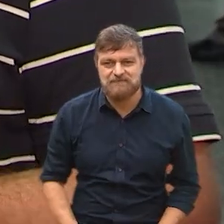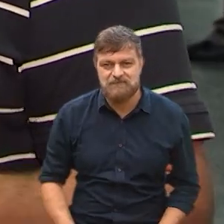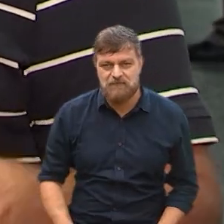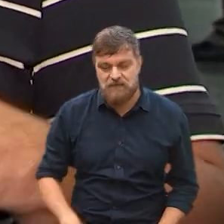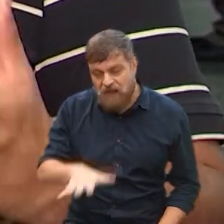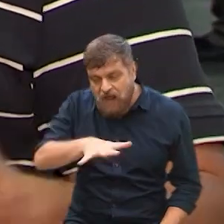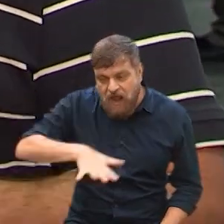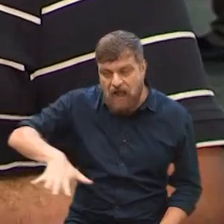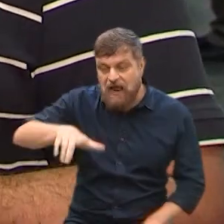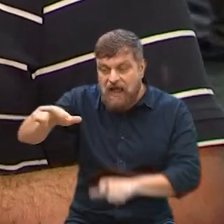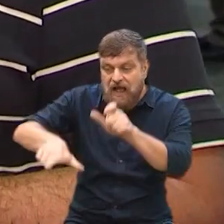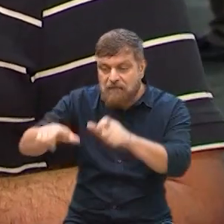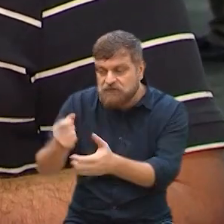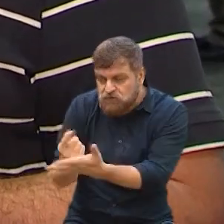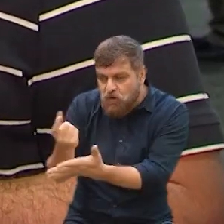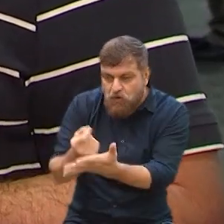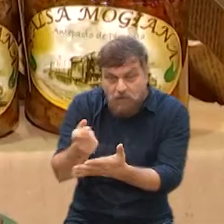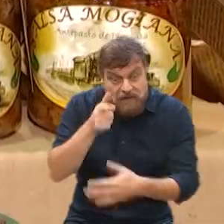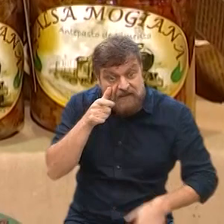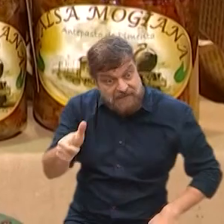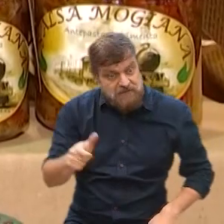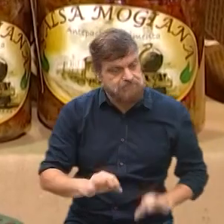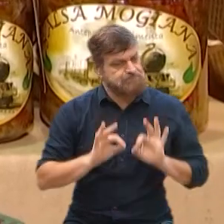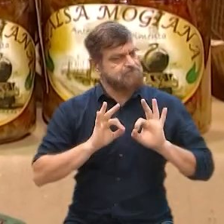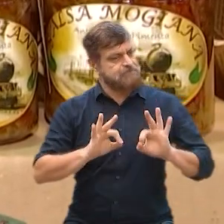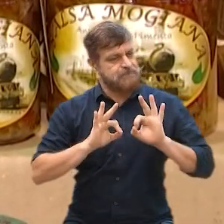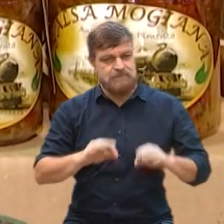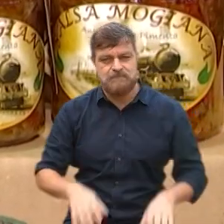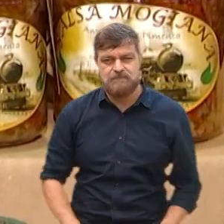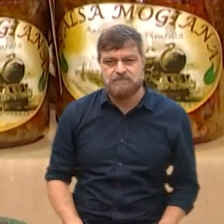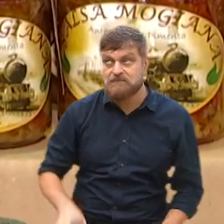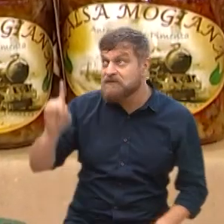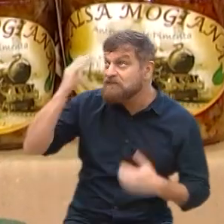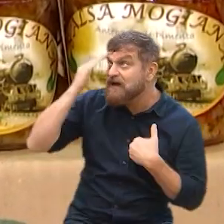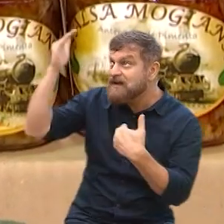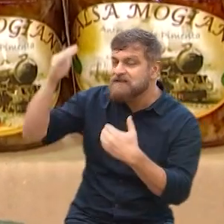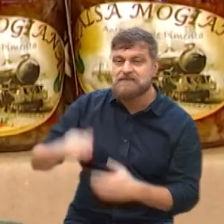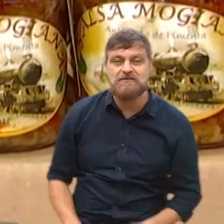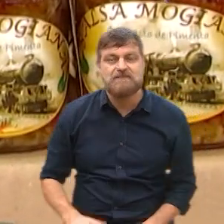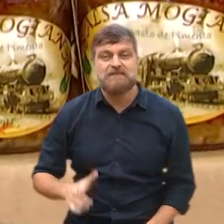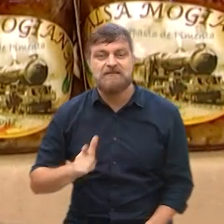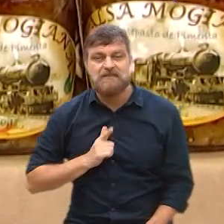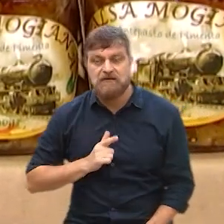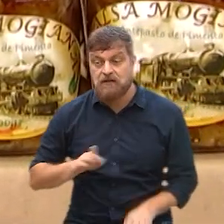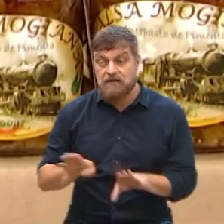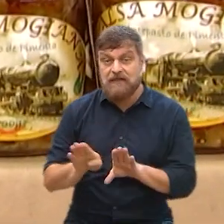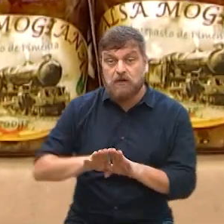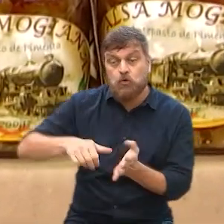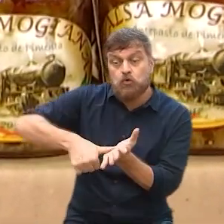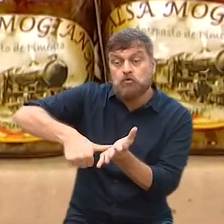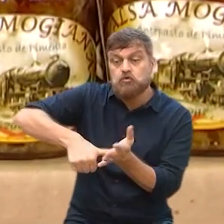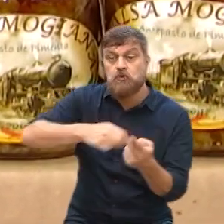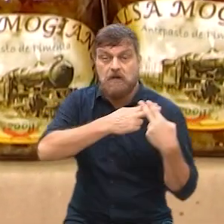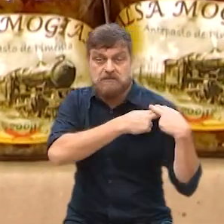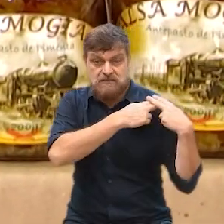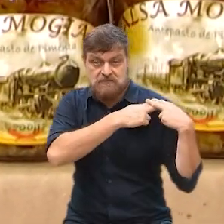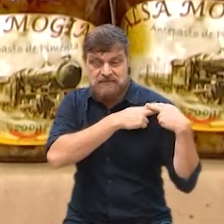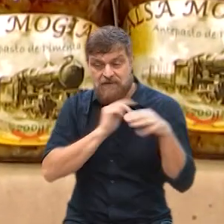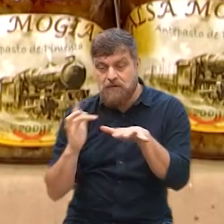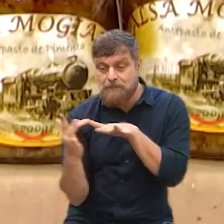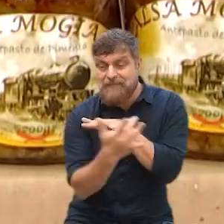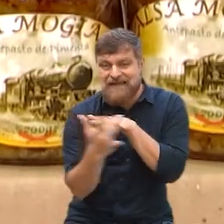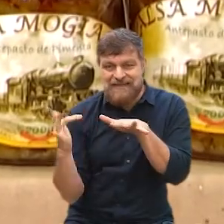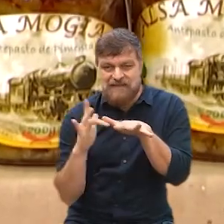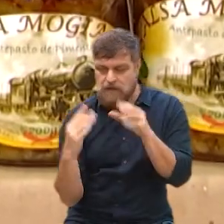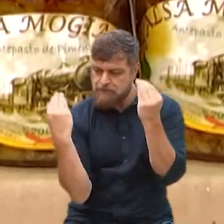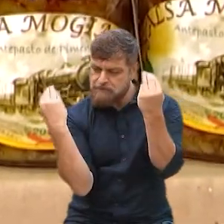introduzir no mercado, e está dando certo, graças a Deus. Para a comercialização, o Eric conta com um sócio responsável pelas redes sociais